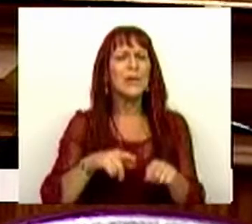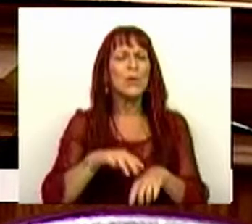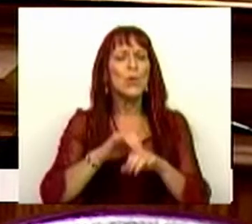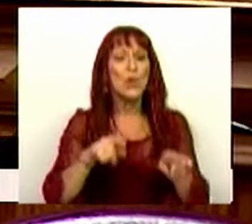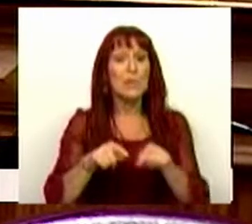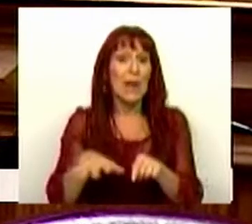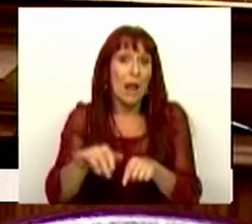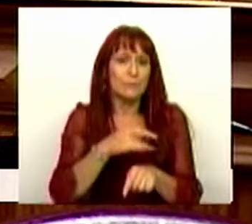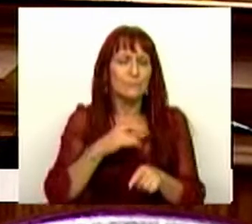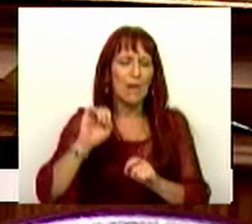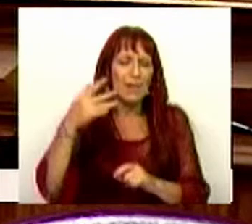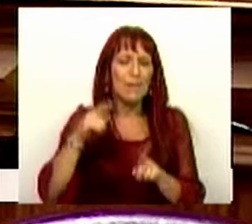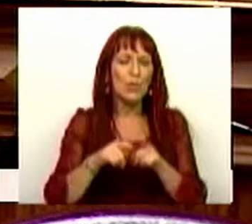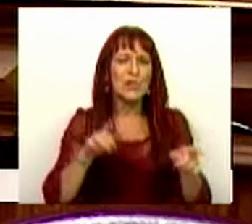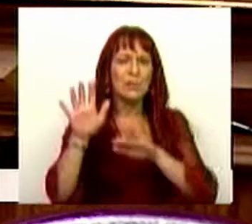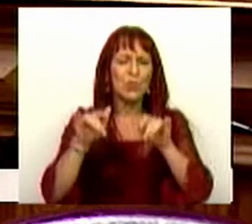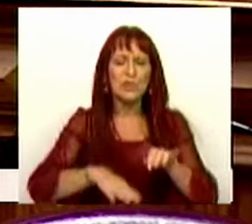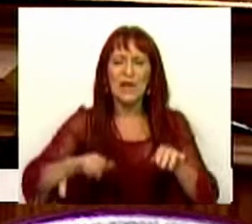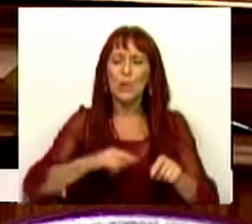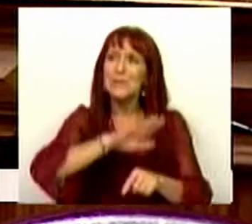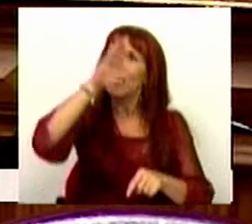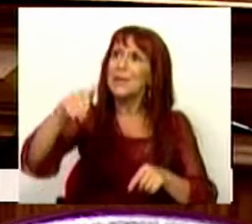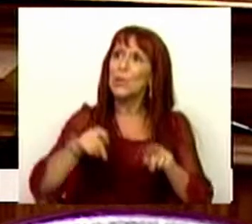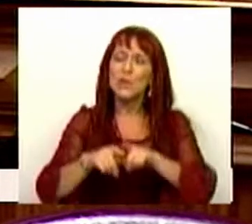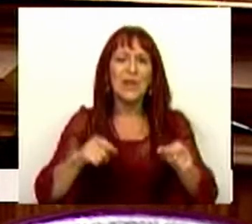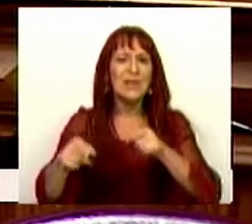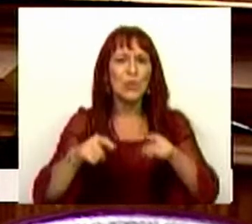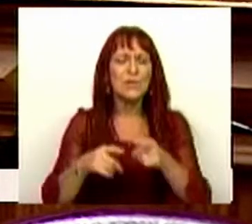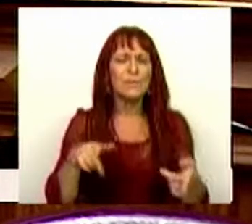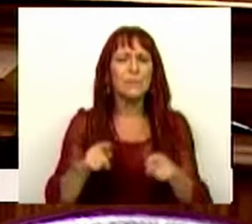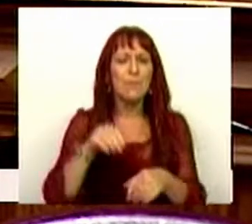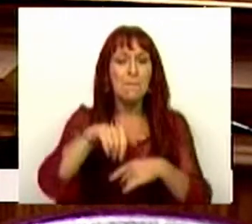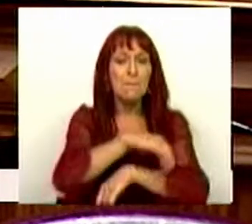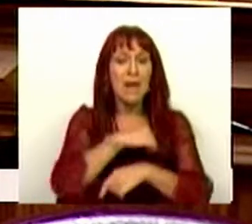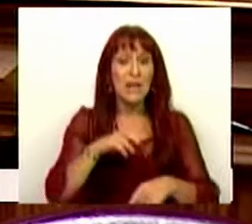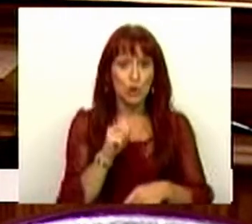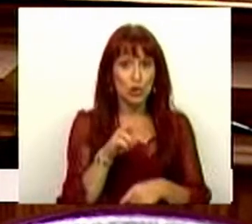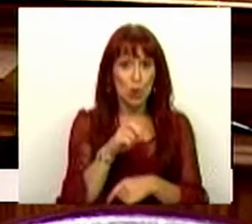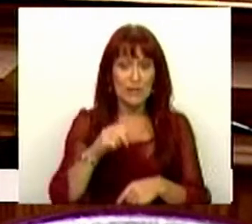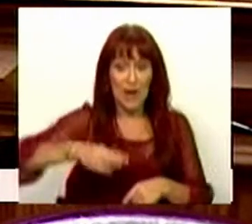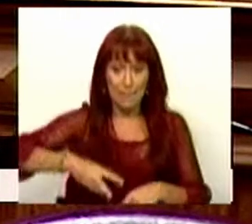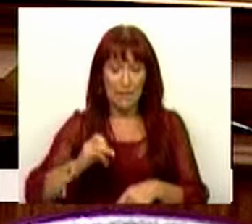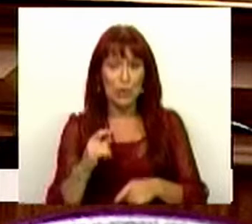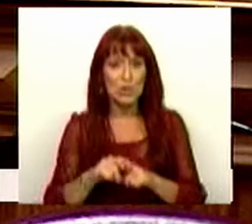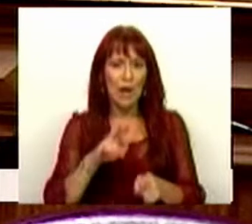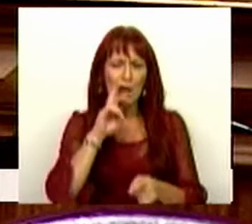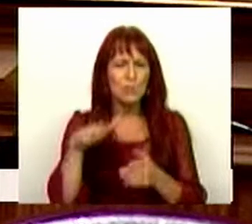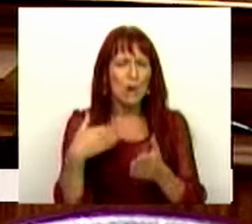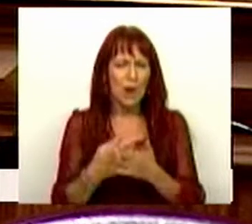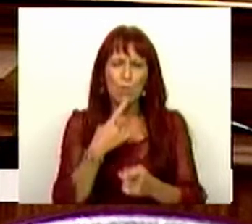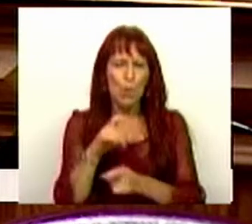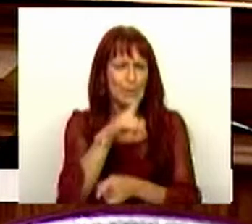Saúde. A primeira expedição científica à Serra da Estrela, incluindo o médico Sousa Martins, cria respostas para